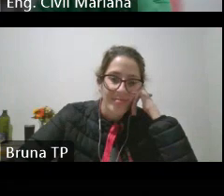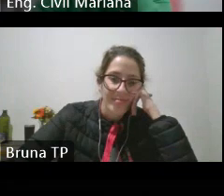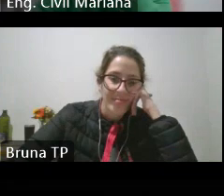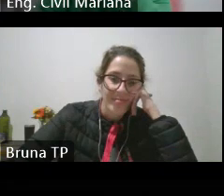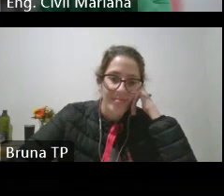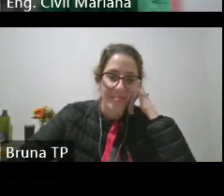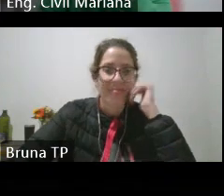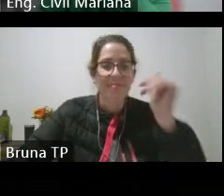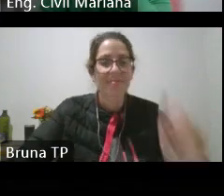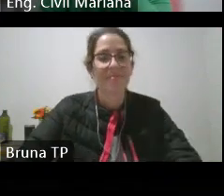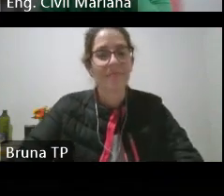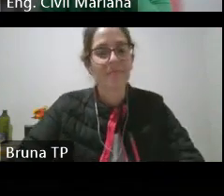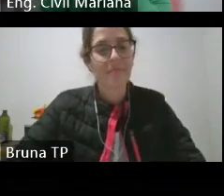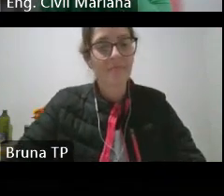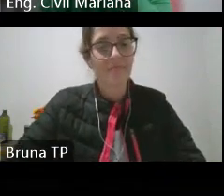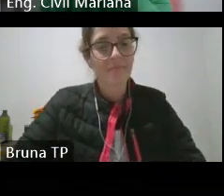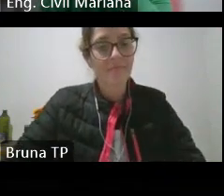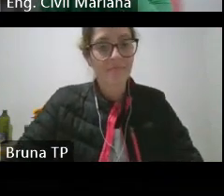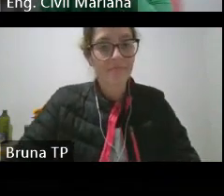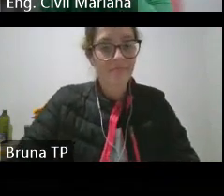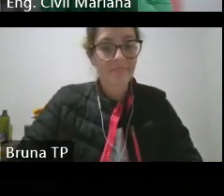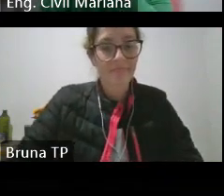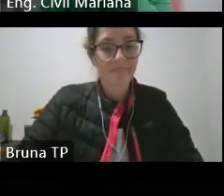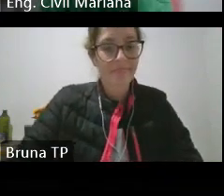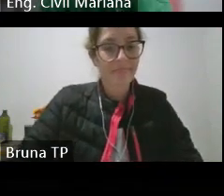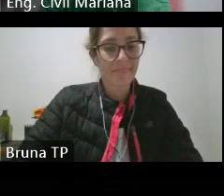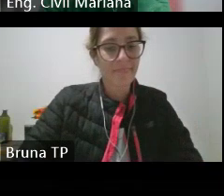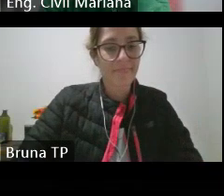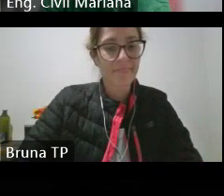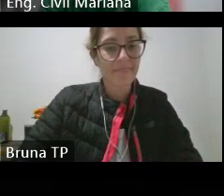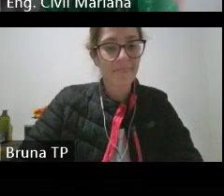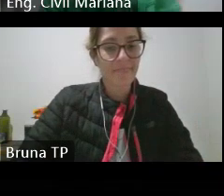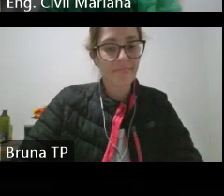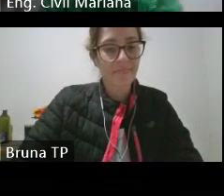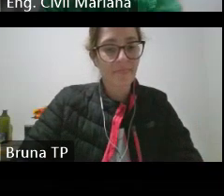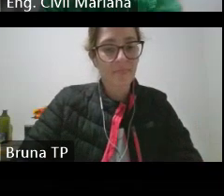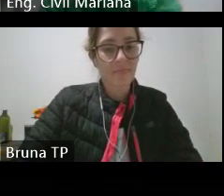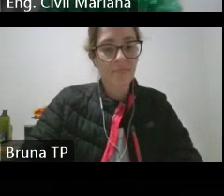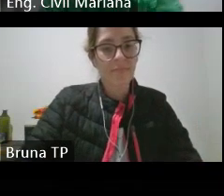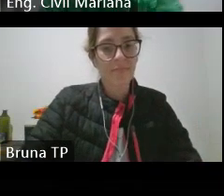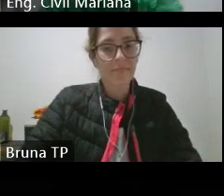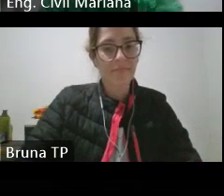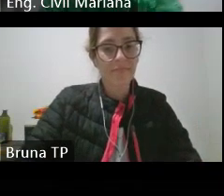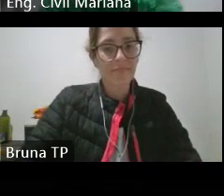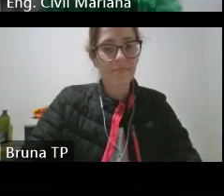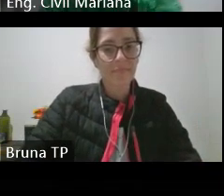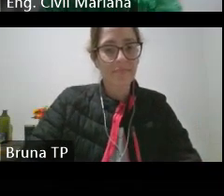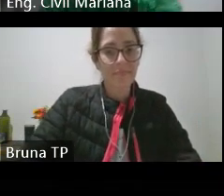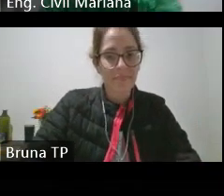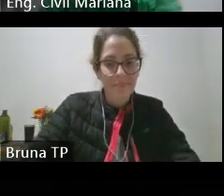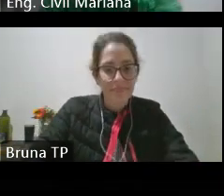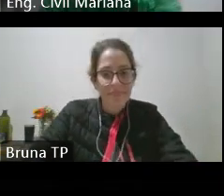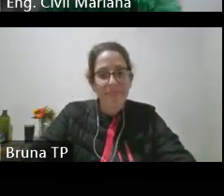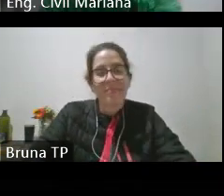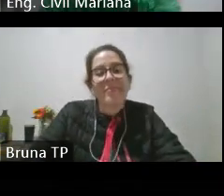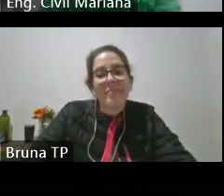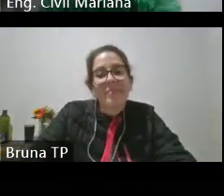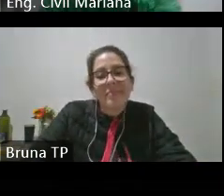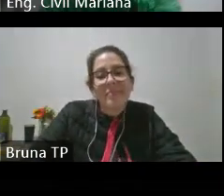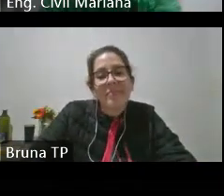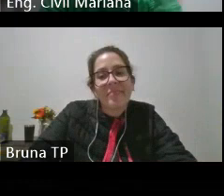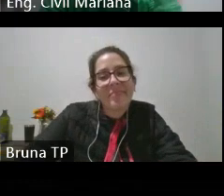mesmo, hein? Se foi projetado para durar 100 anos, nós vamos calcular para 50. Se foi para 40, é para 20, sempre